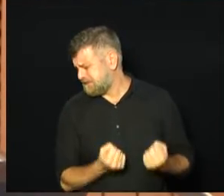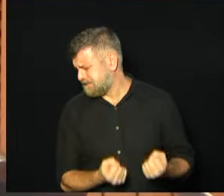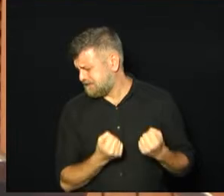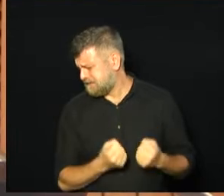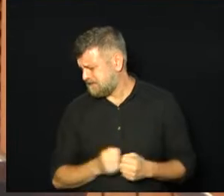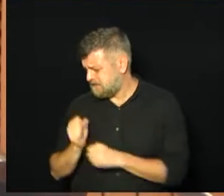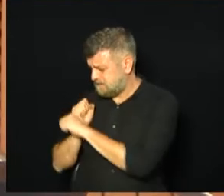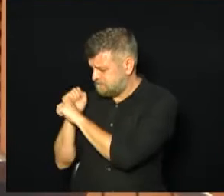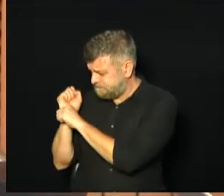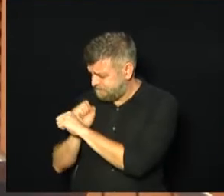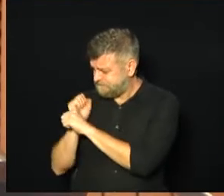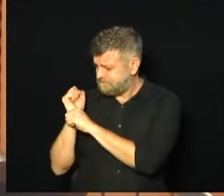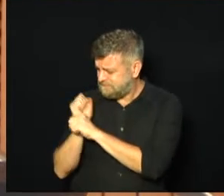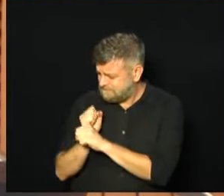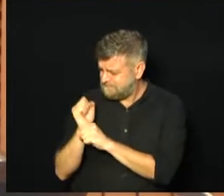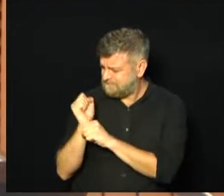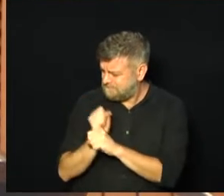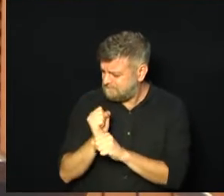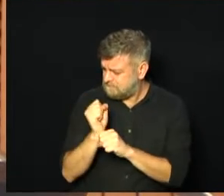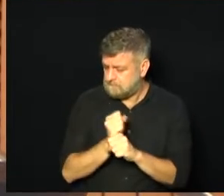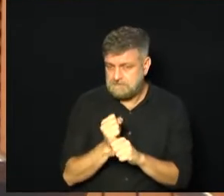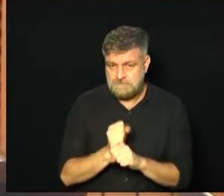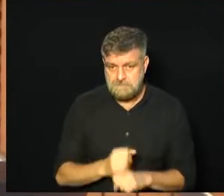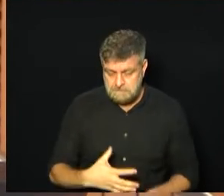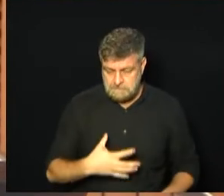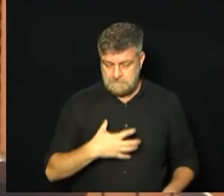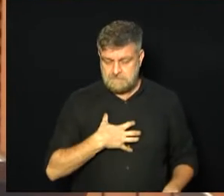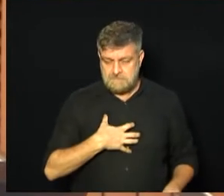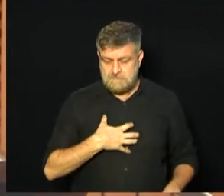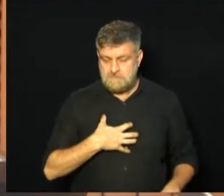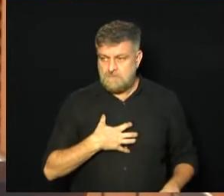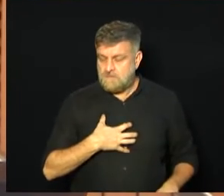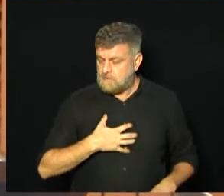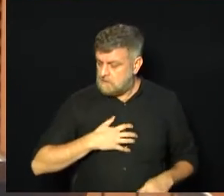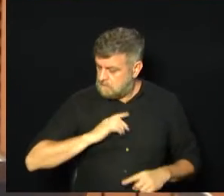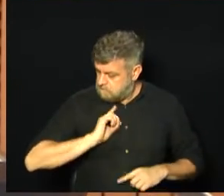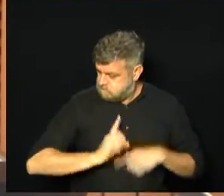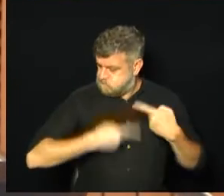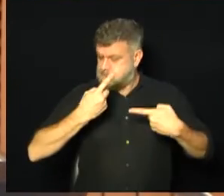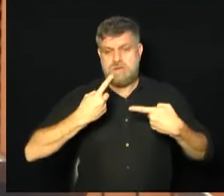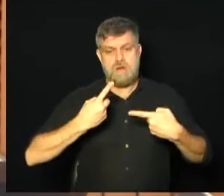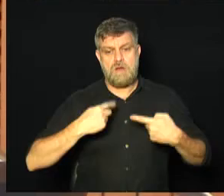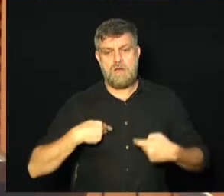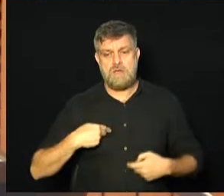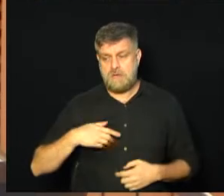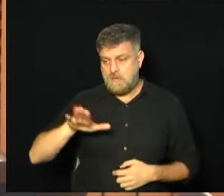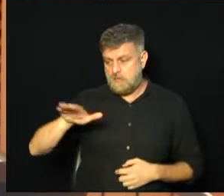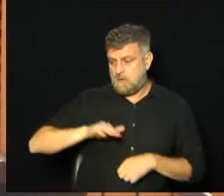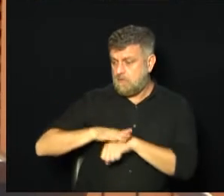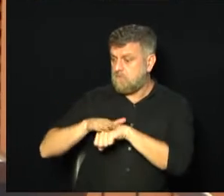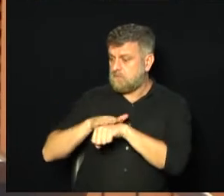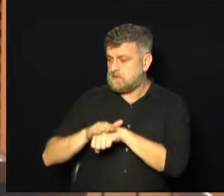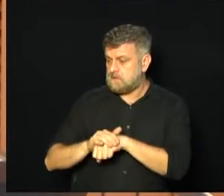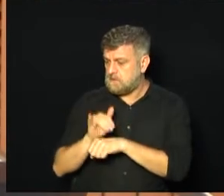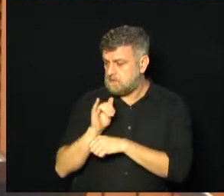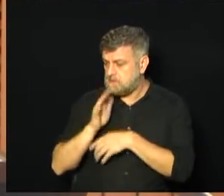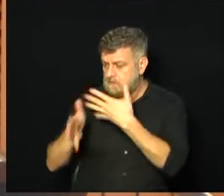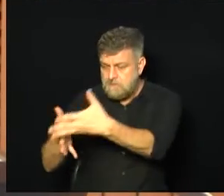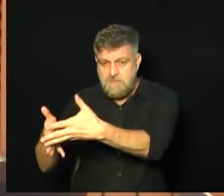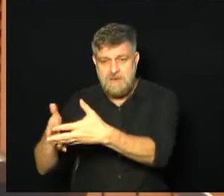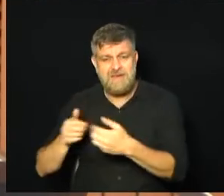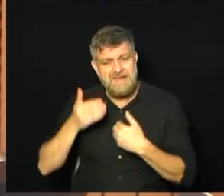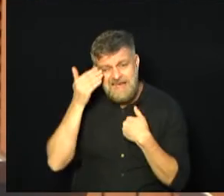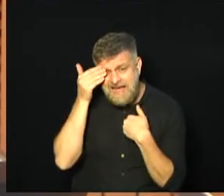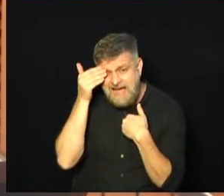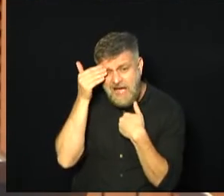últimos anos, né? E aquilo me trouxe um oxigênio, uma energia, e eu cheguei a comentar isso com ela. Então, quero fazer esse